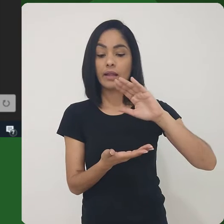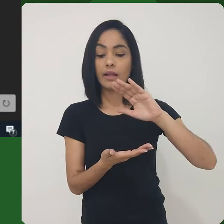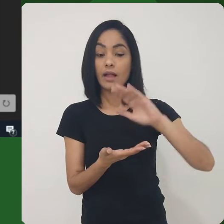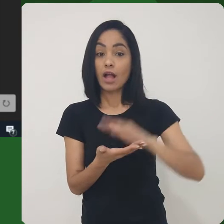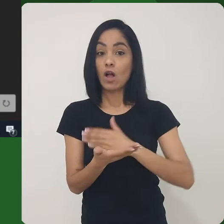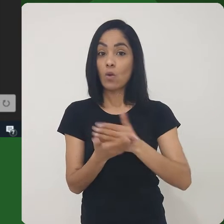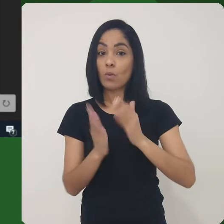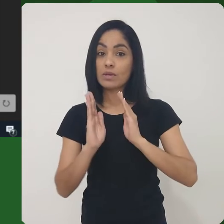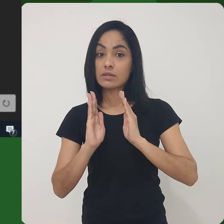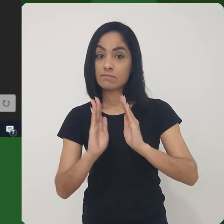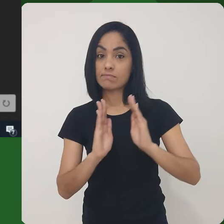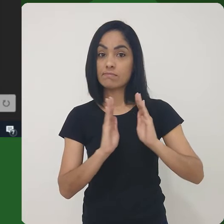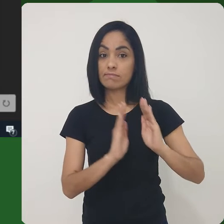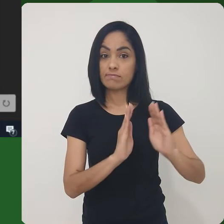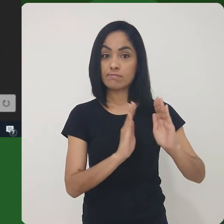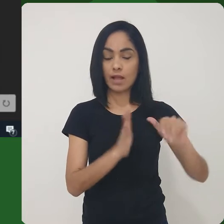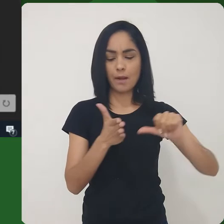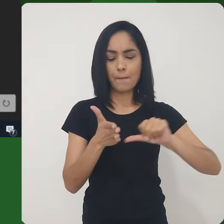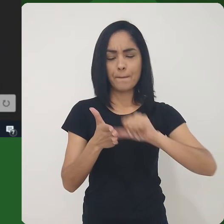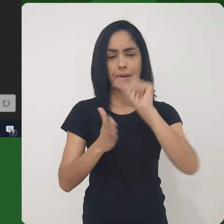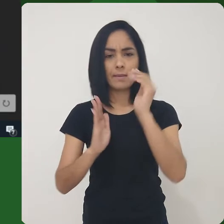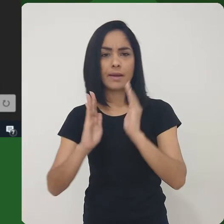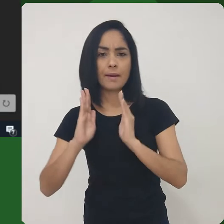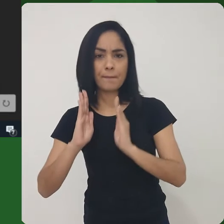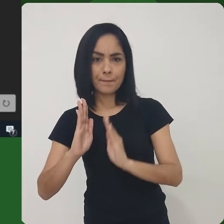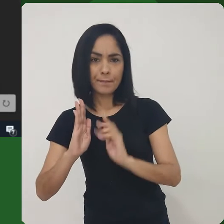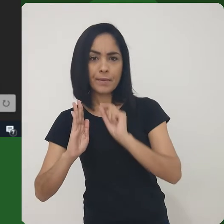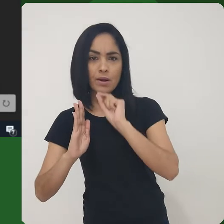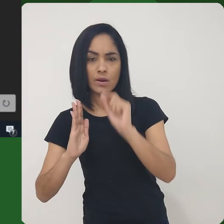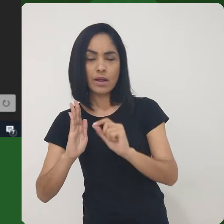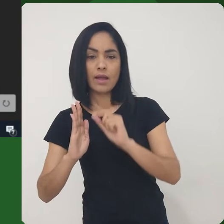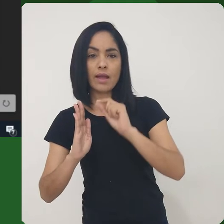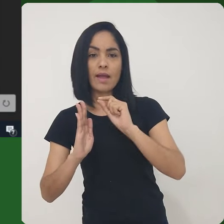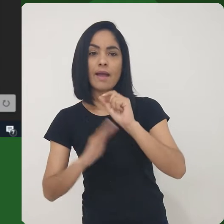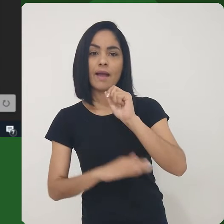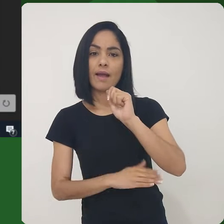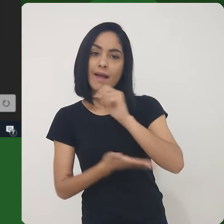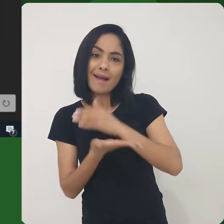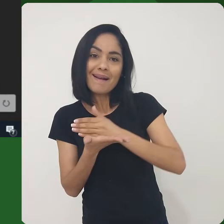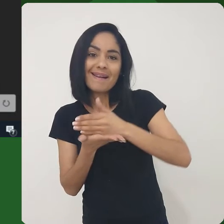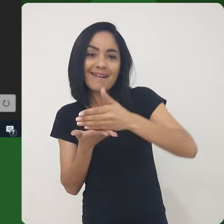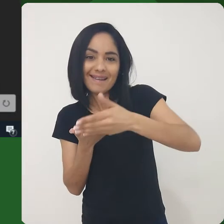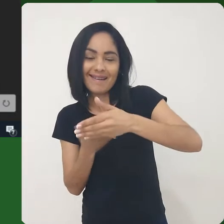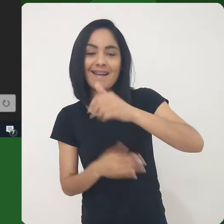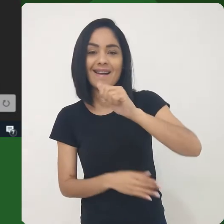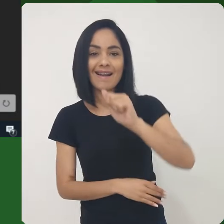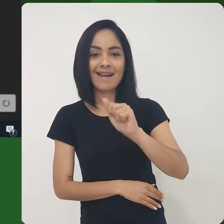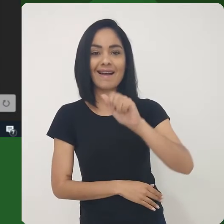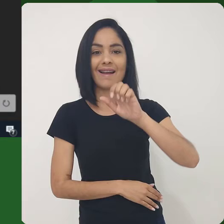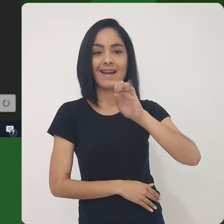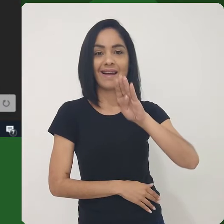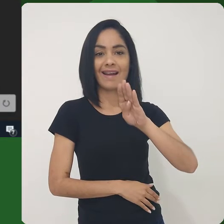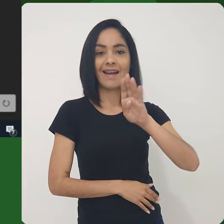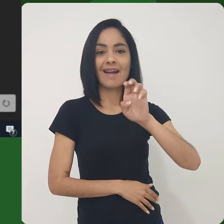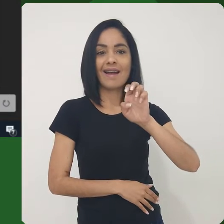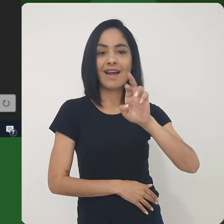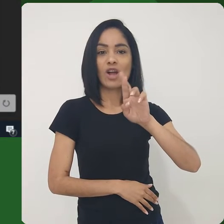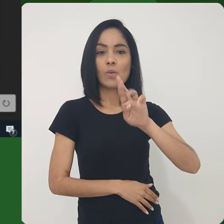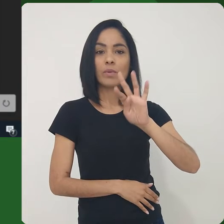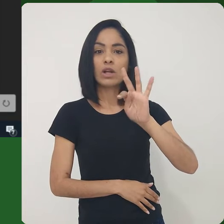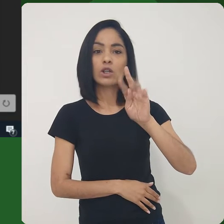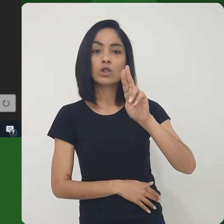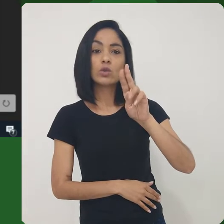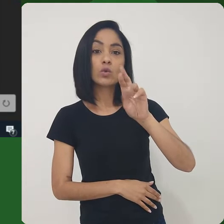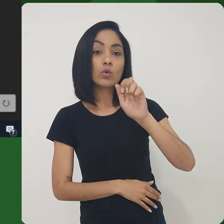algumas partes. Vamos a elas. A primeira parte é chamada de abertura. Então, a abertura é feita com